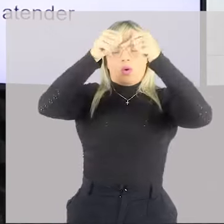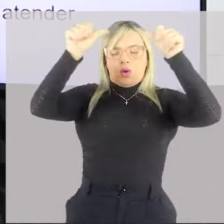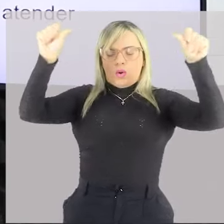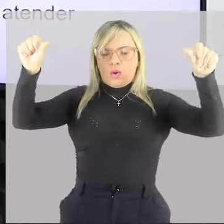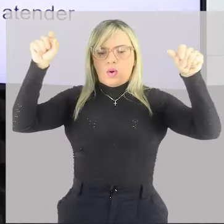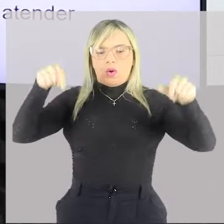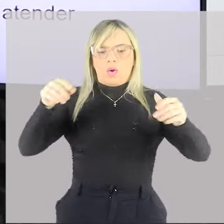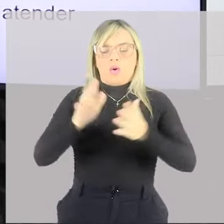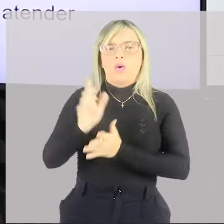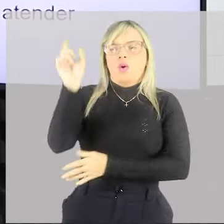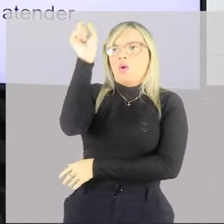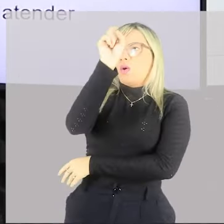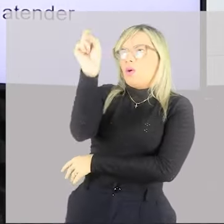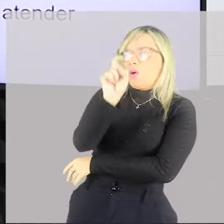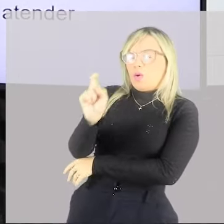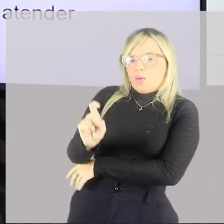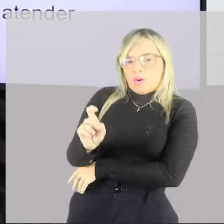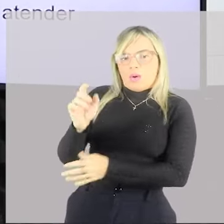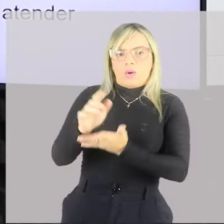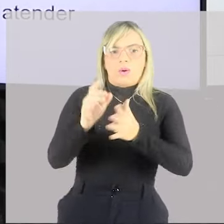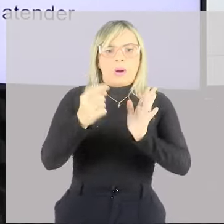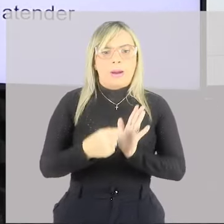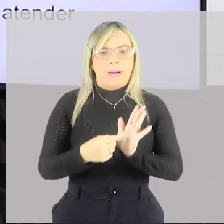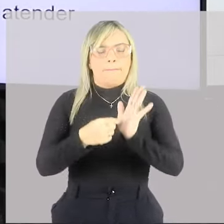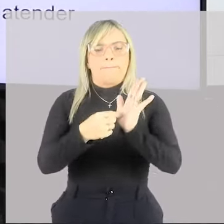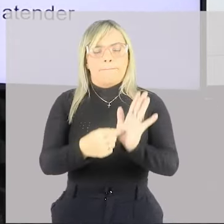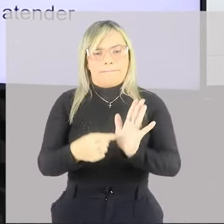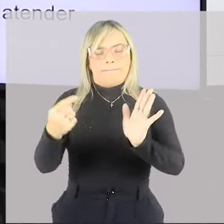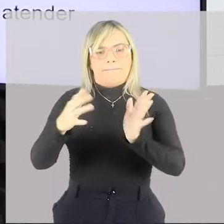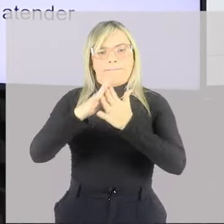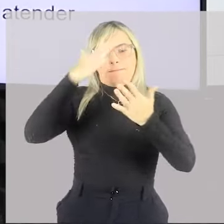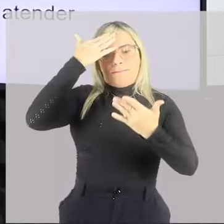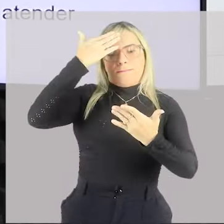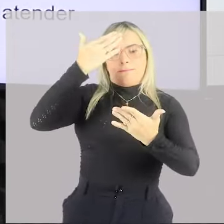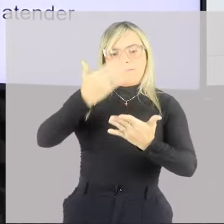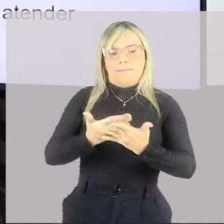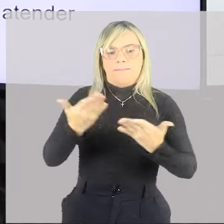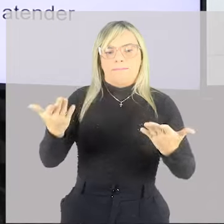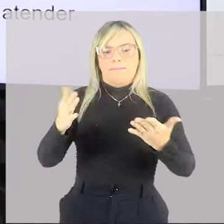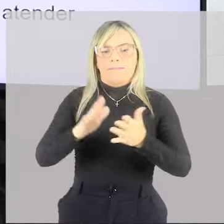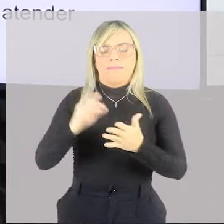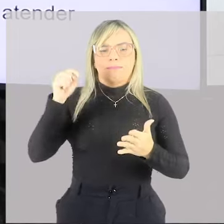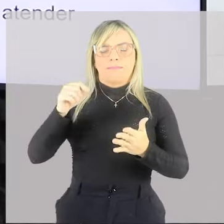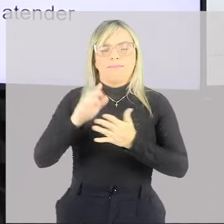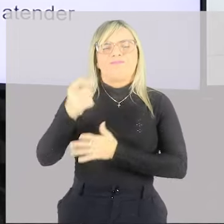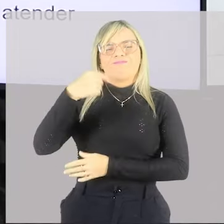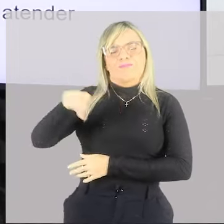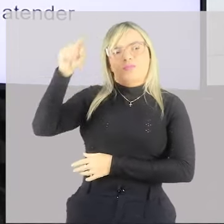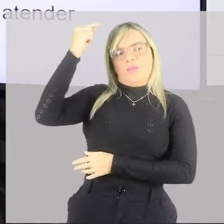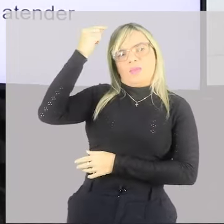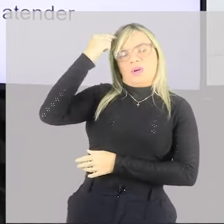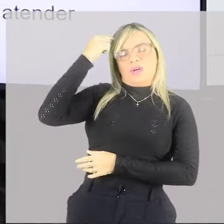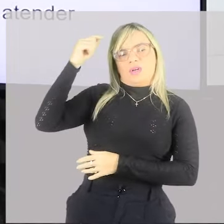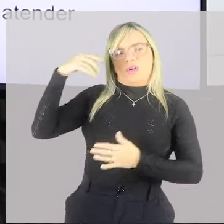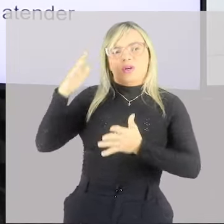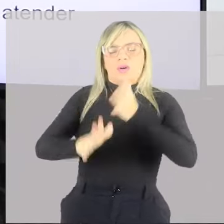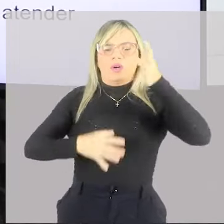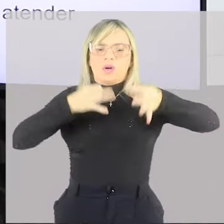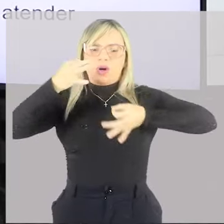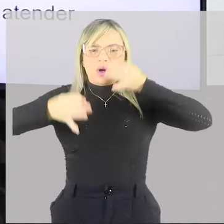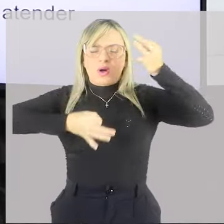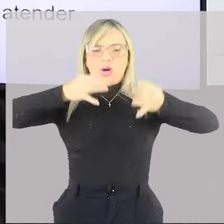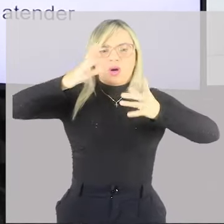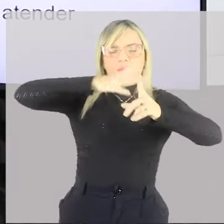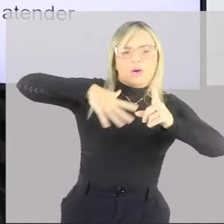colocando essas essas eh crenças ah os pensamentos as críticas